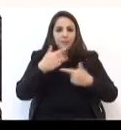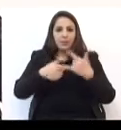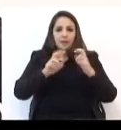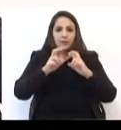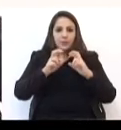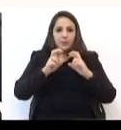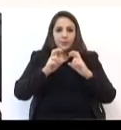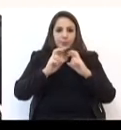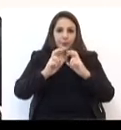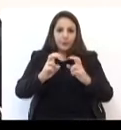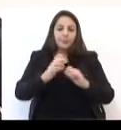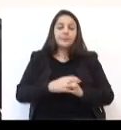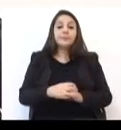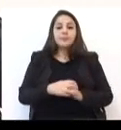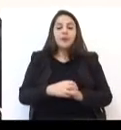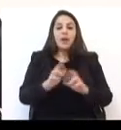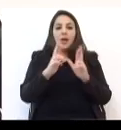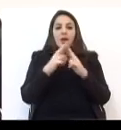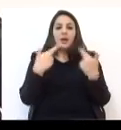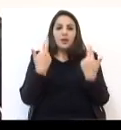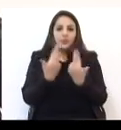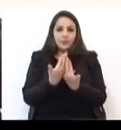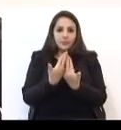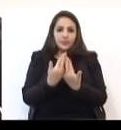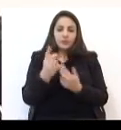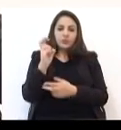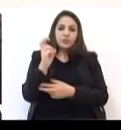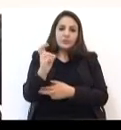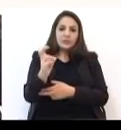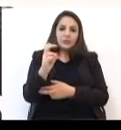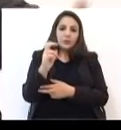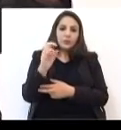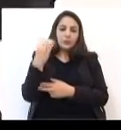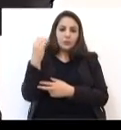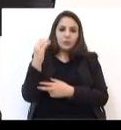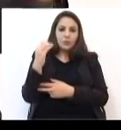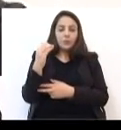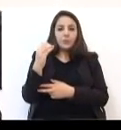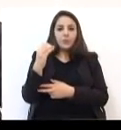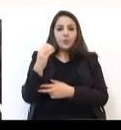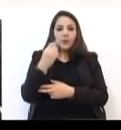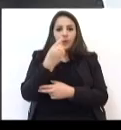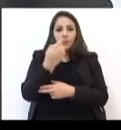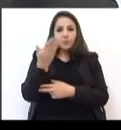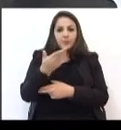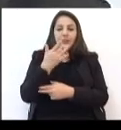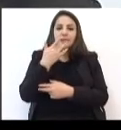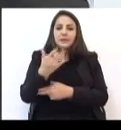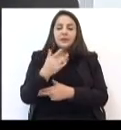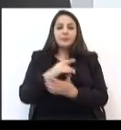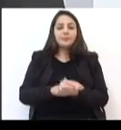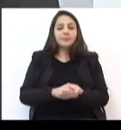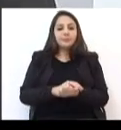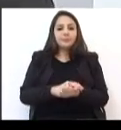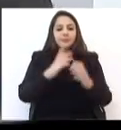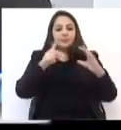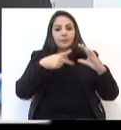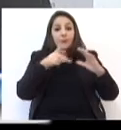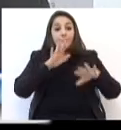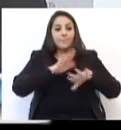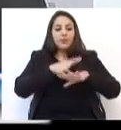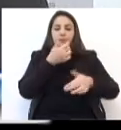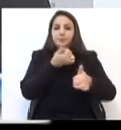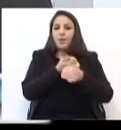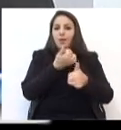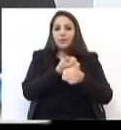coletivo. A reunião pela SEB será no dia 5 de outubro, às 1h30 da tarde. O Poder Legislativo ele é o poder